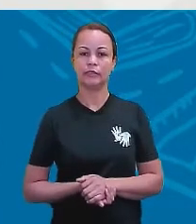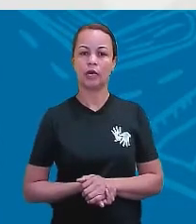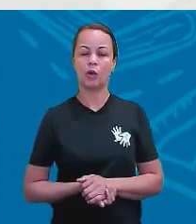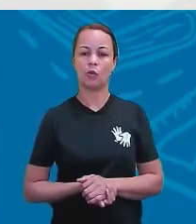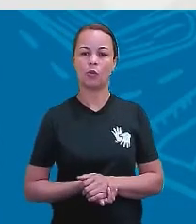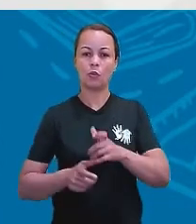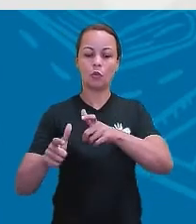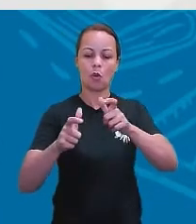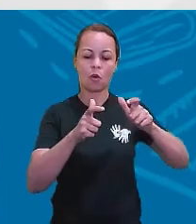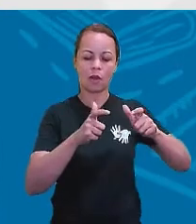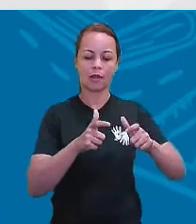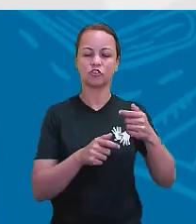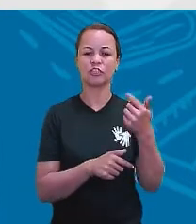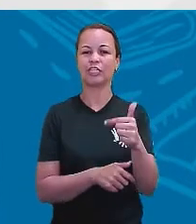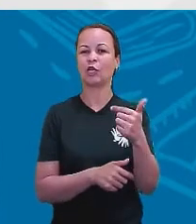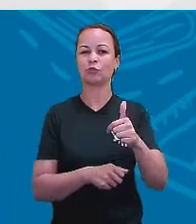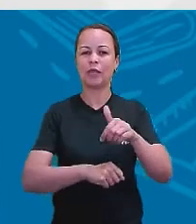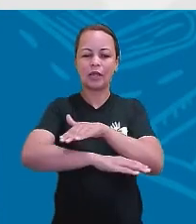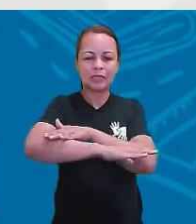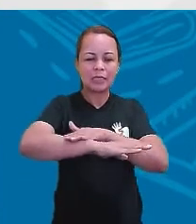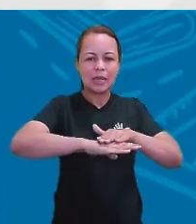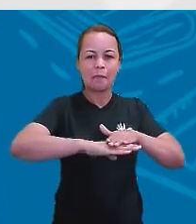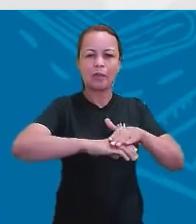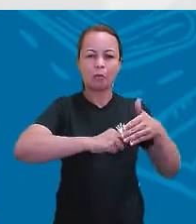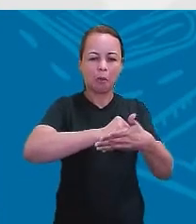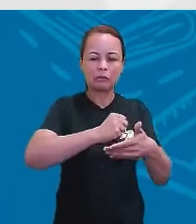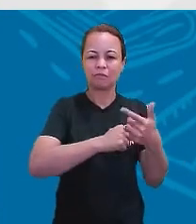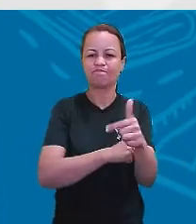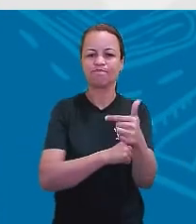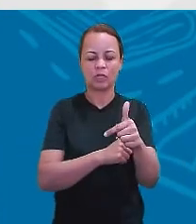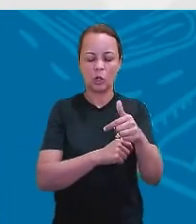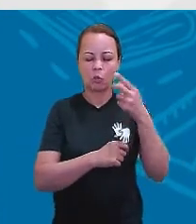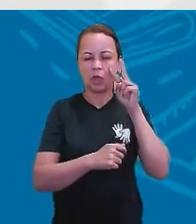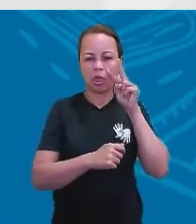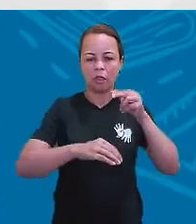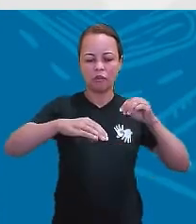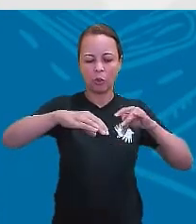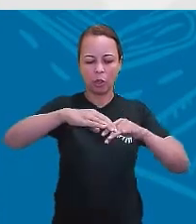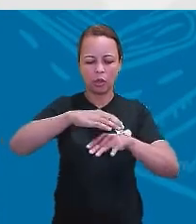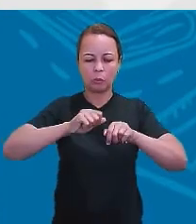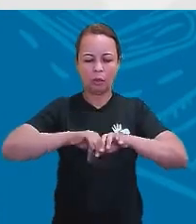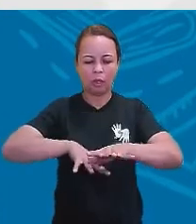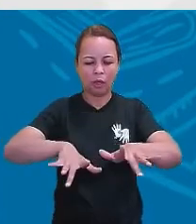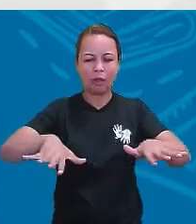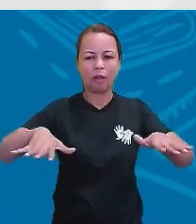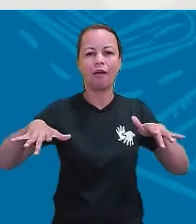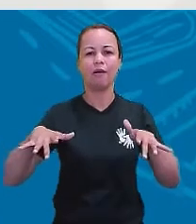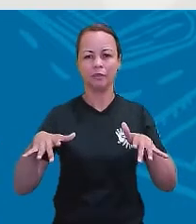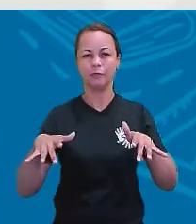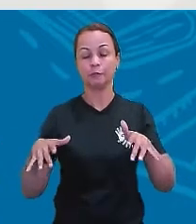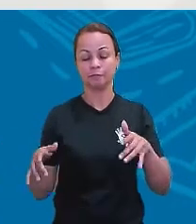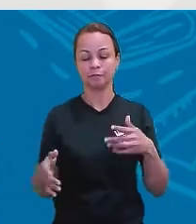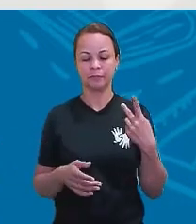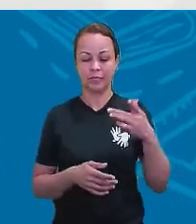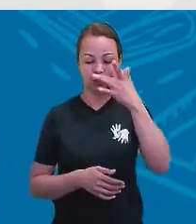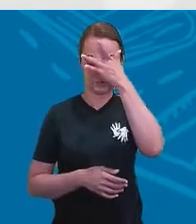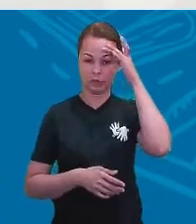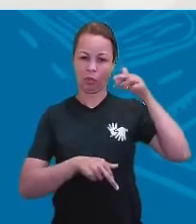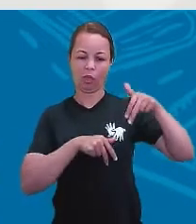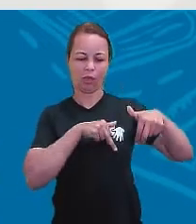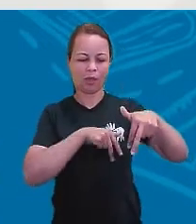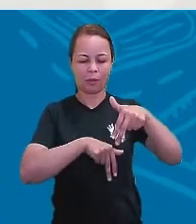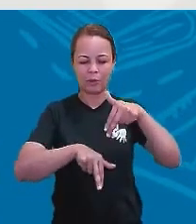nenhum tipo de saneamento básico, onde a gente vê aí o esgoto correndo a céu aberto, as pessoas ali, a população, né, caminhando